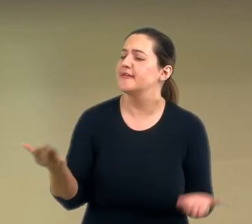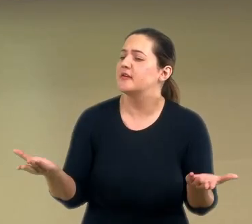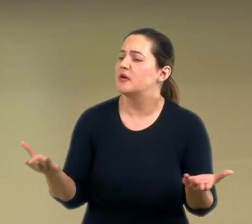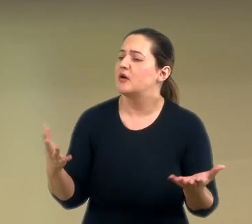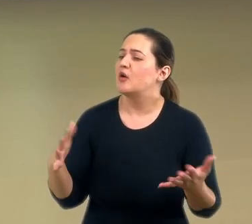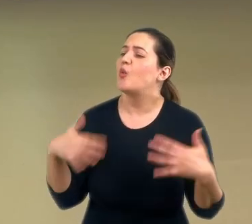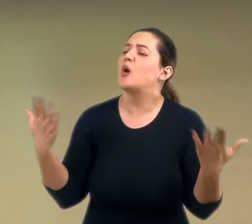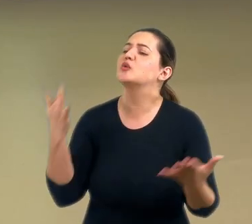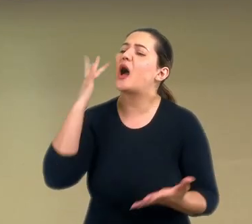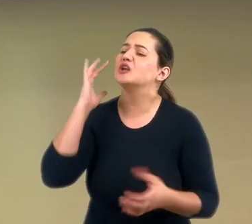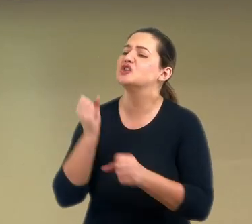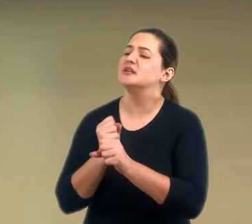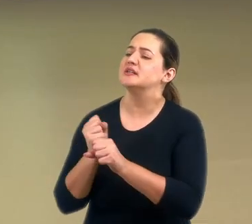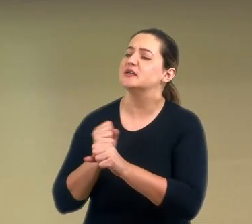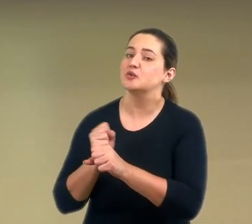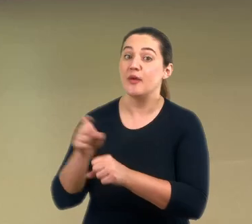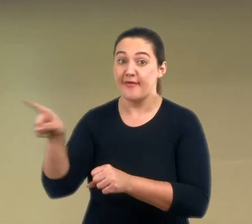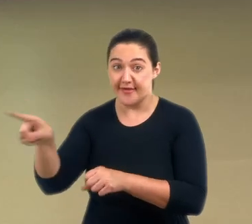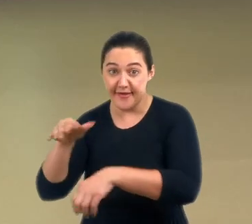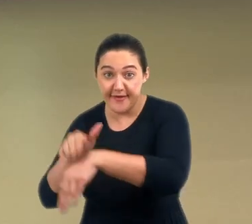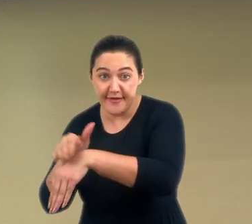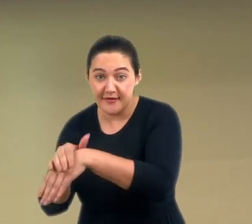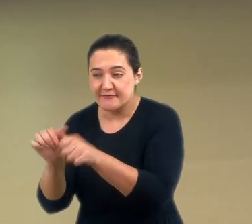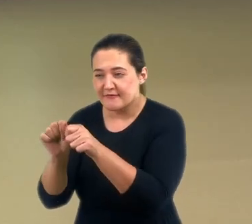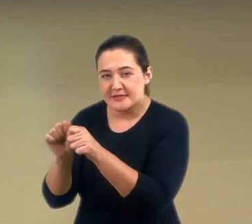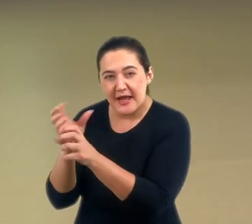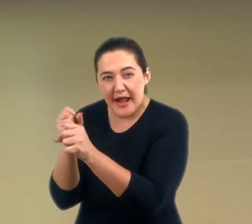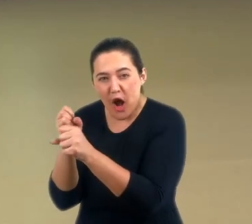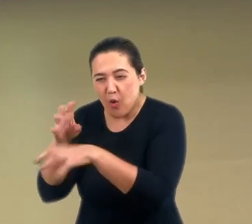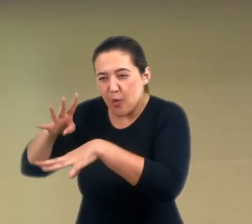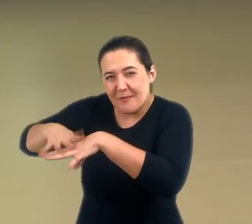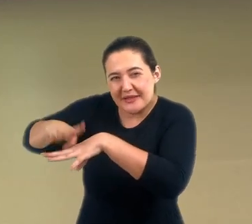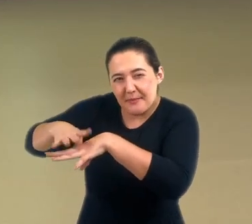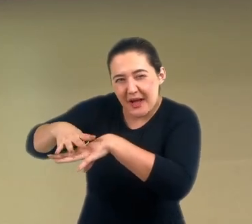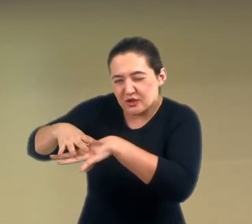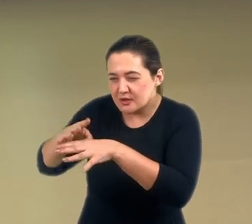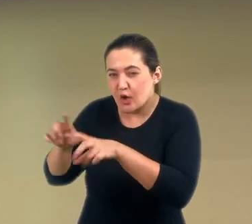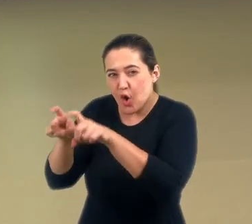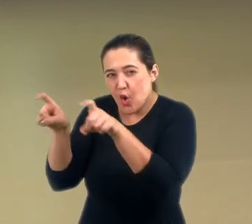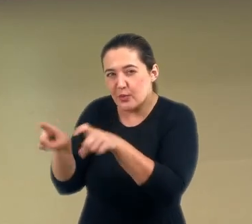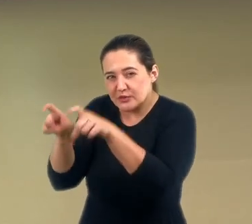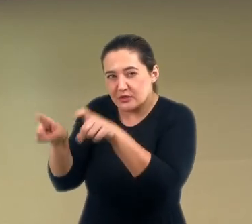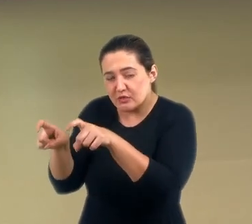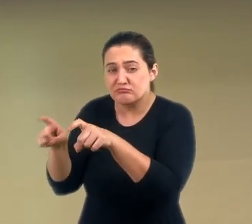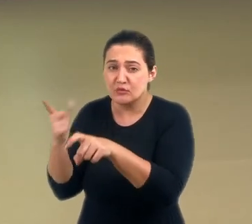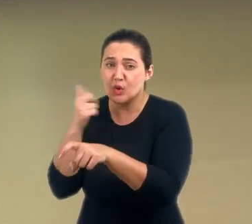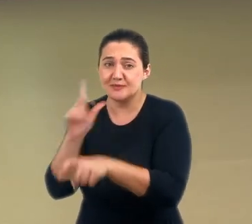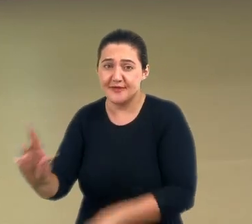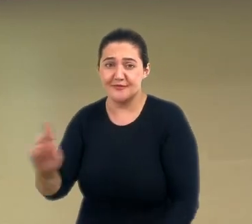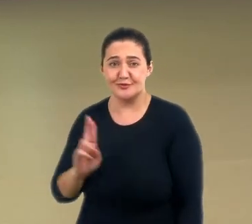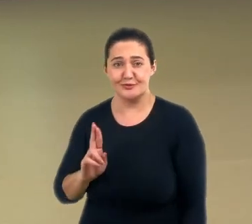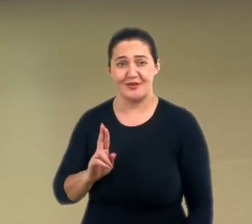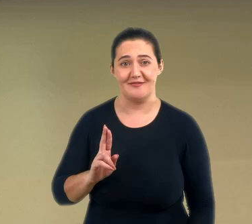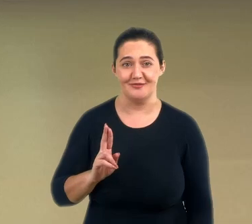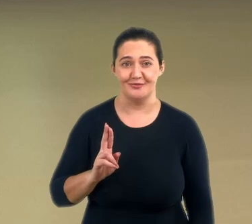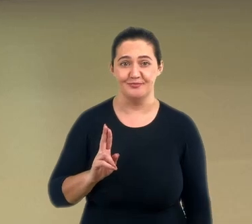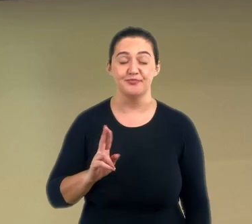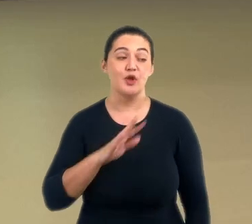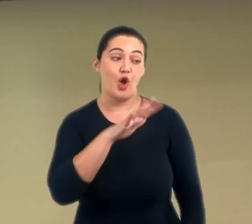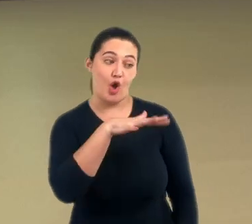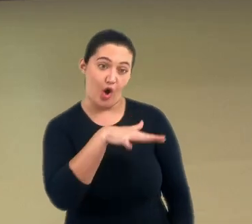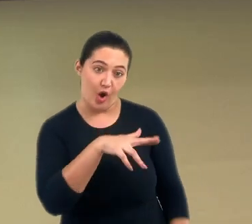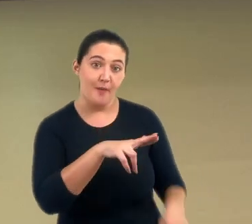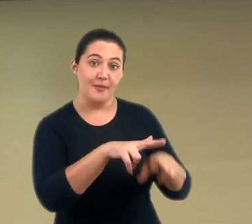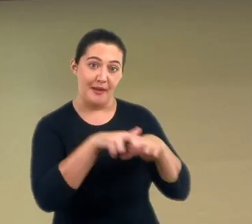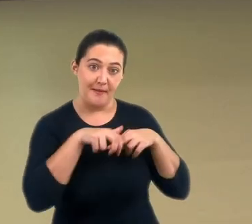os cálculos disso. Ele vai e faz um cálculo preciso e ele me traz o resultado a partir do computador. Olha, de